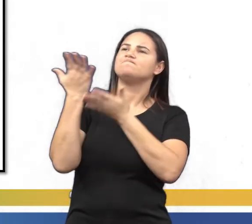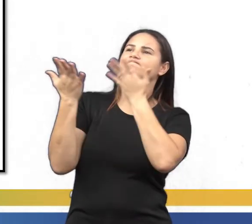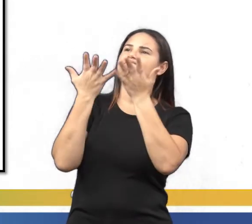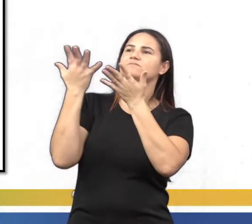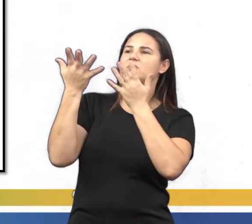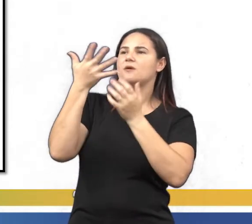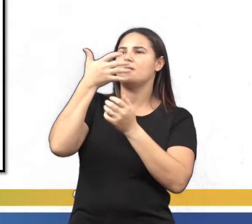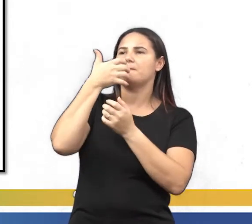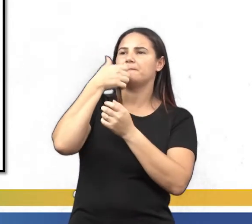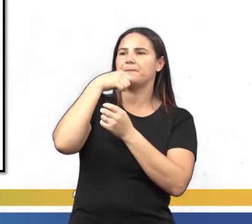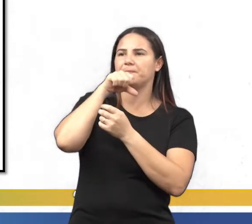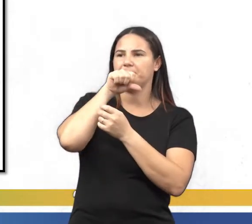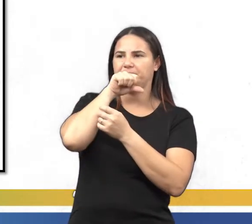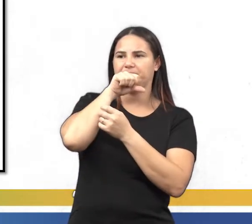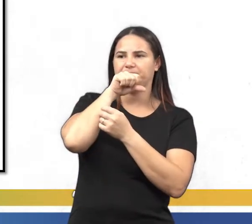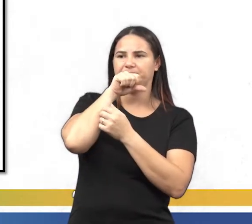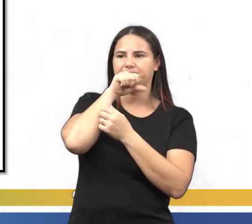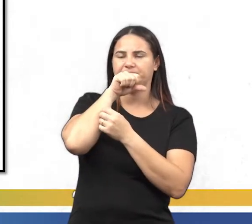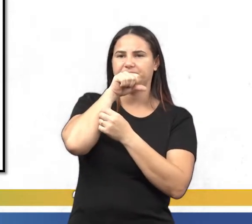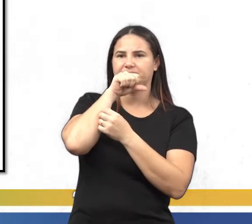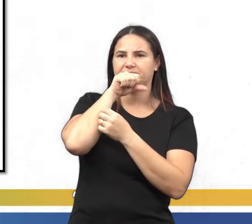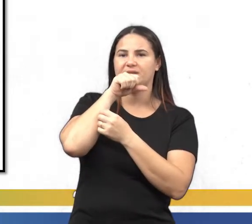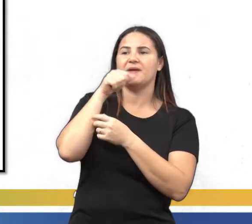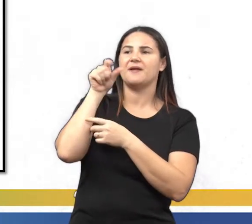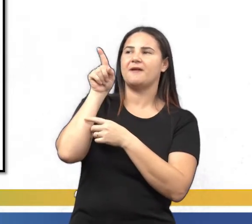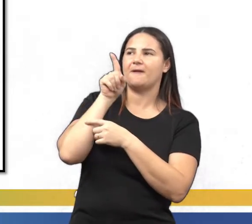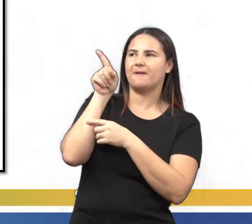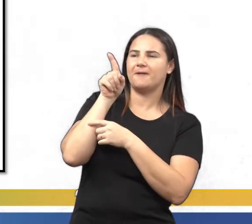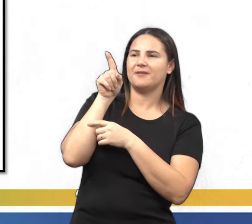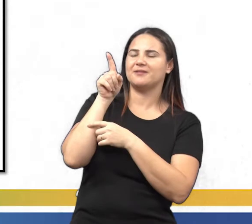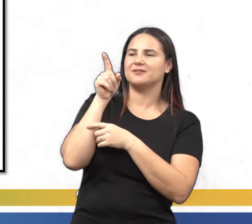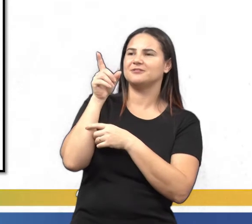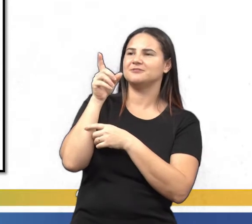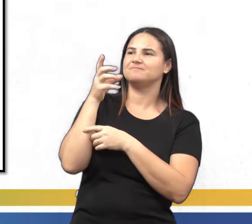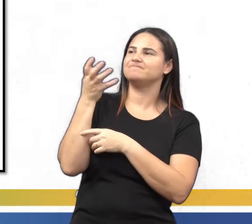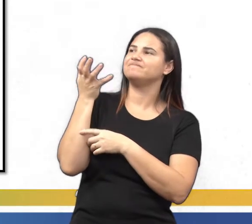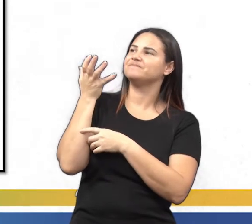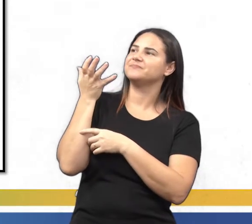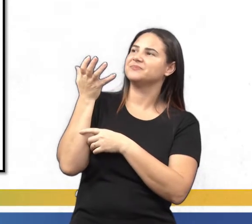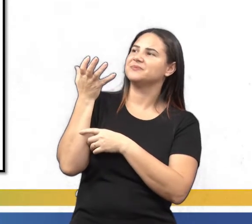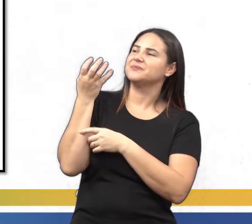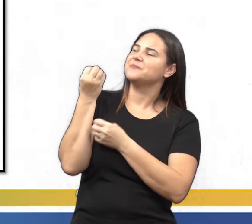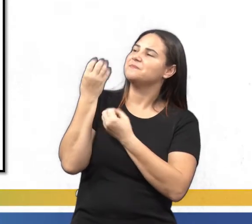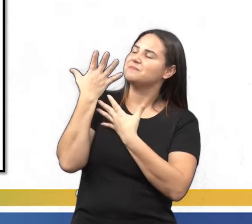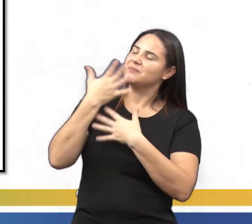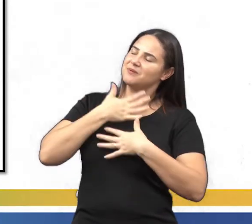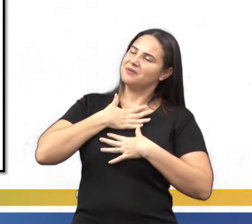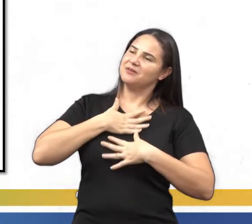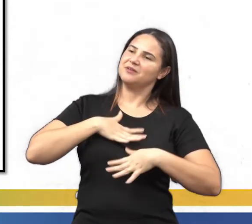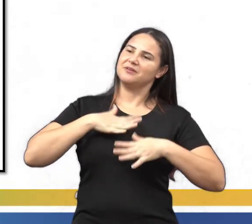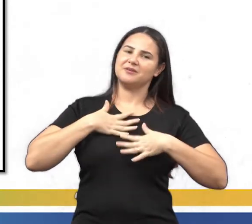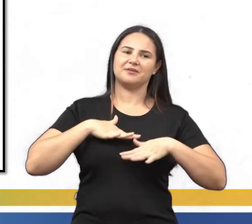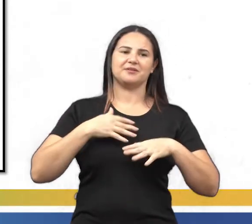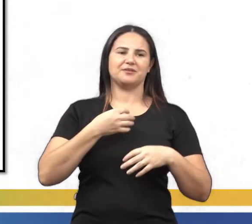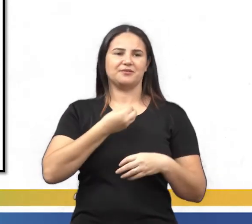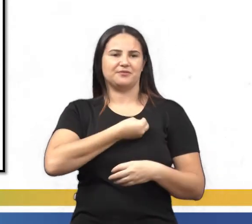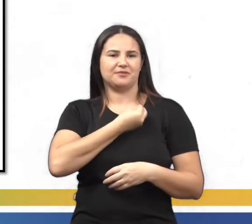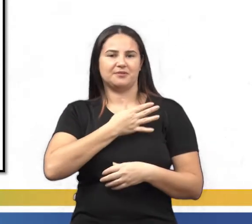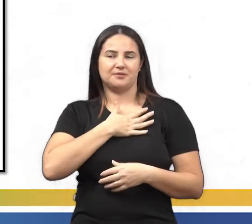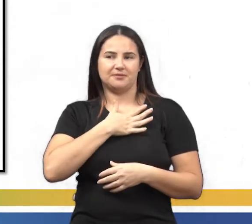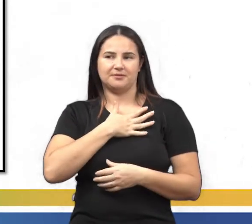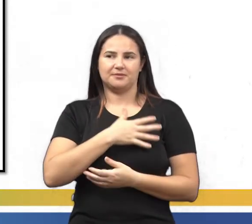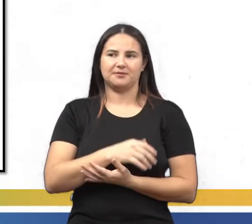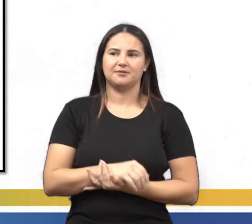tão grande como o bem que ela nos quer. Palavra tão pequenina, bem sabem os